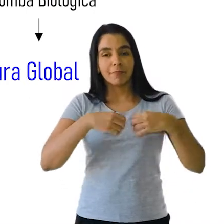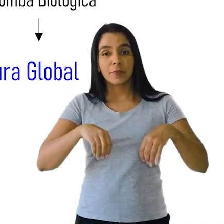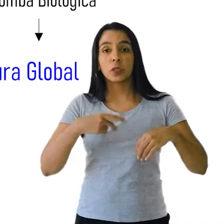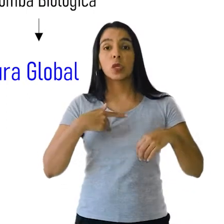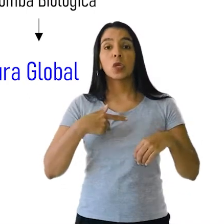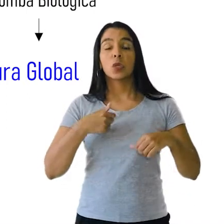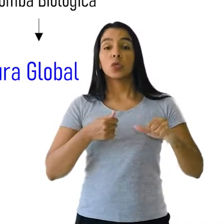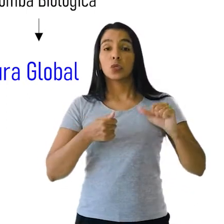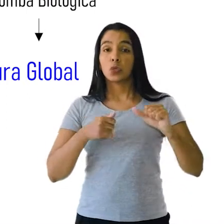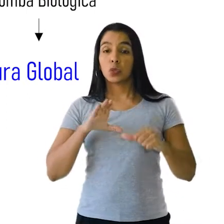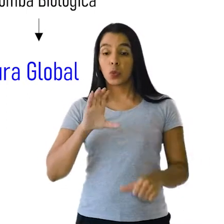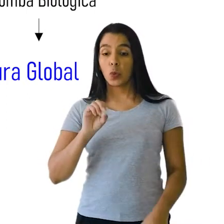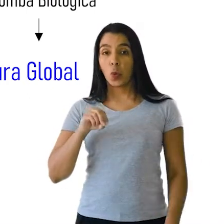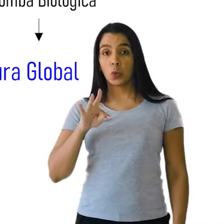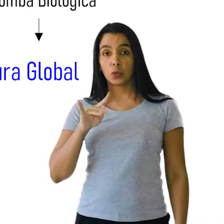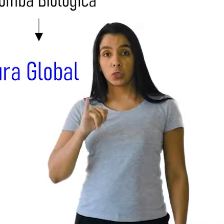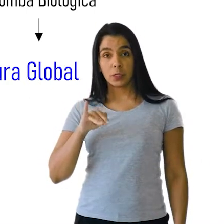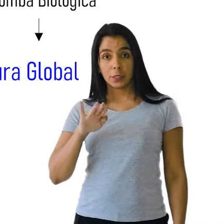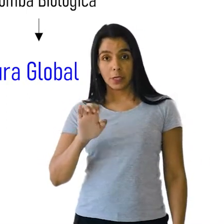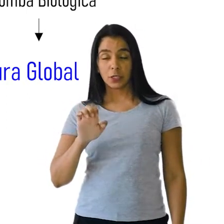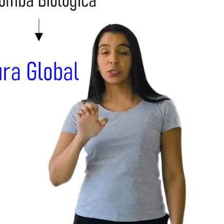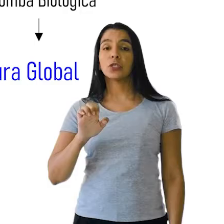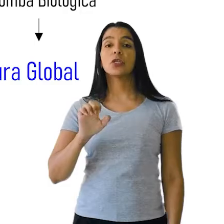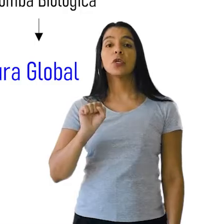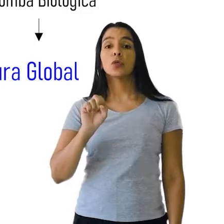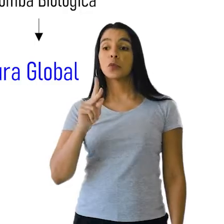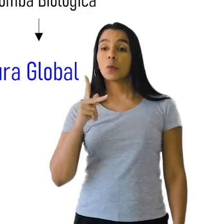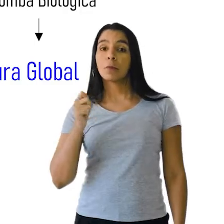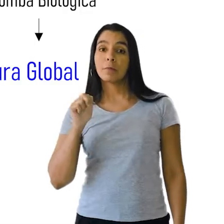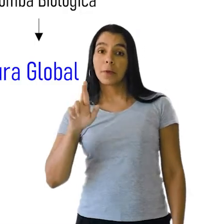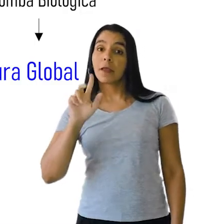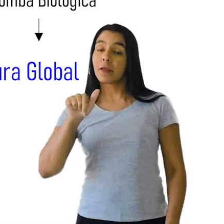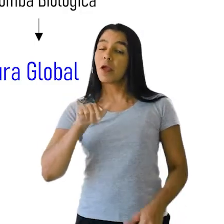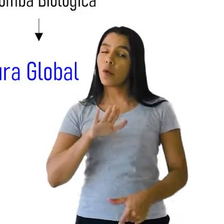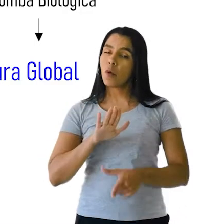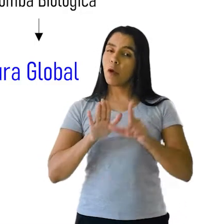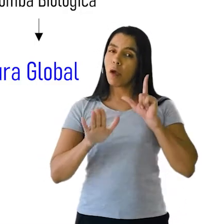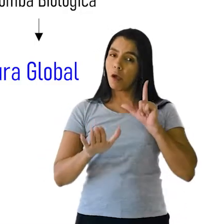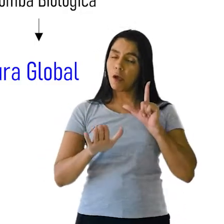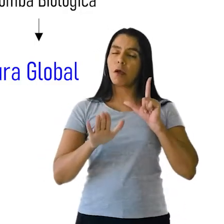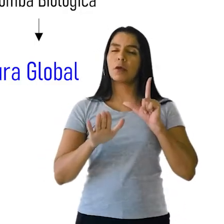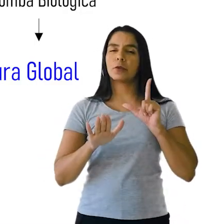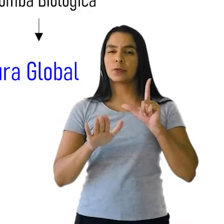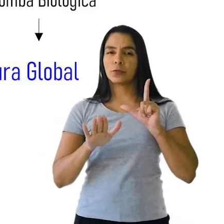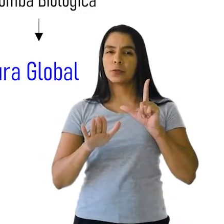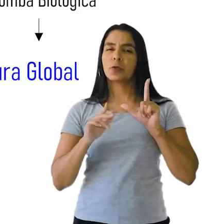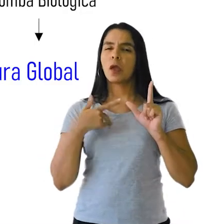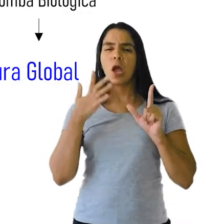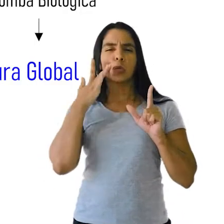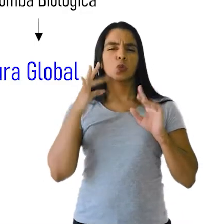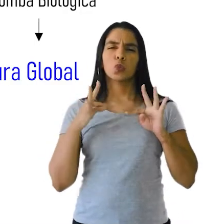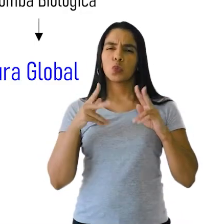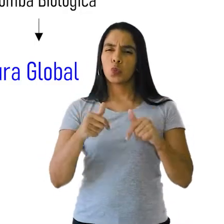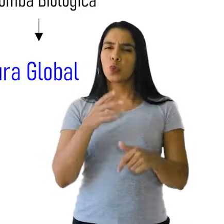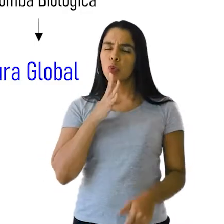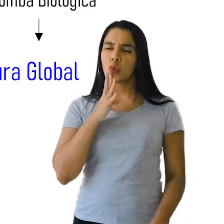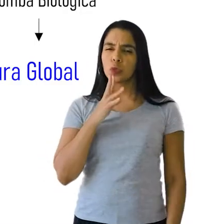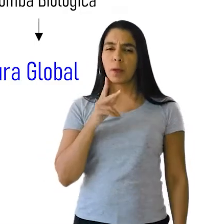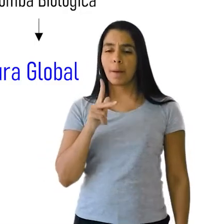baseia na fragmentação de um supercontinente chamado Rodinia. É um supercontinente anterior ao